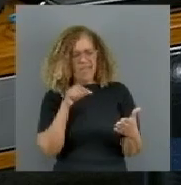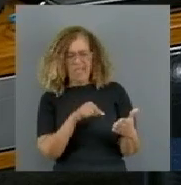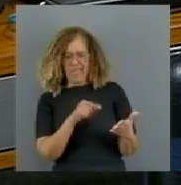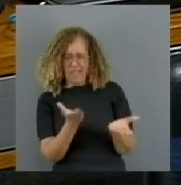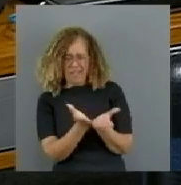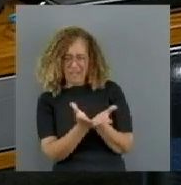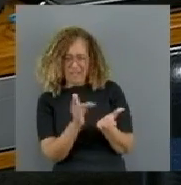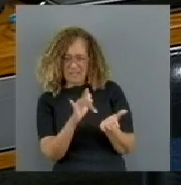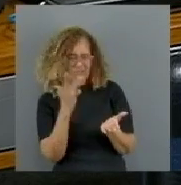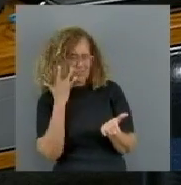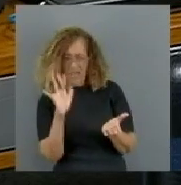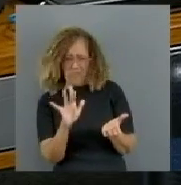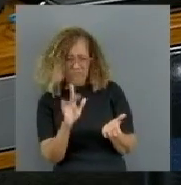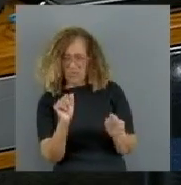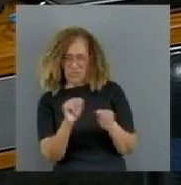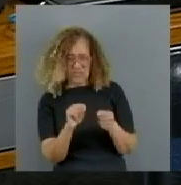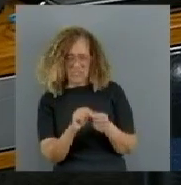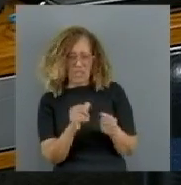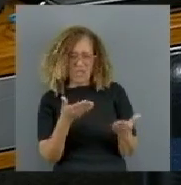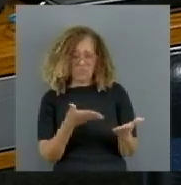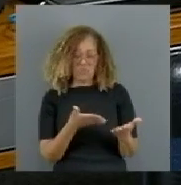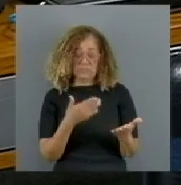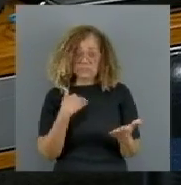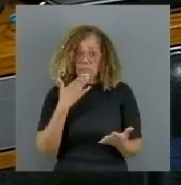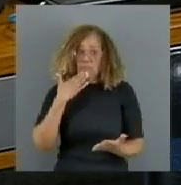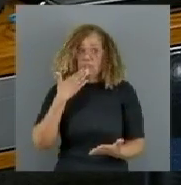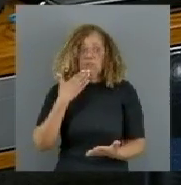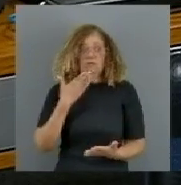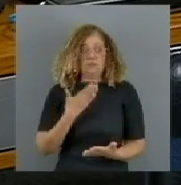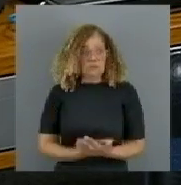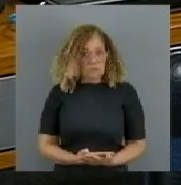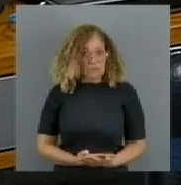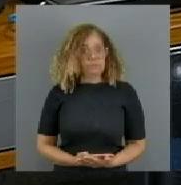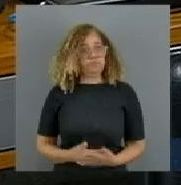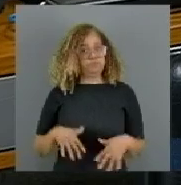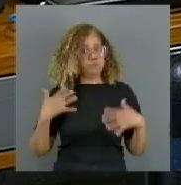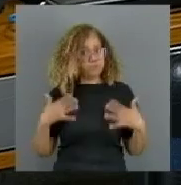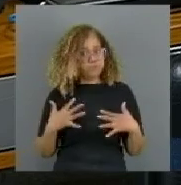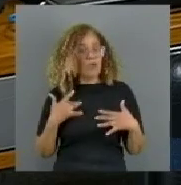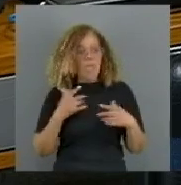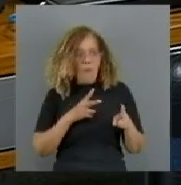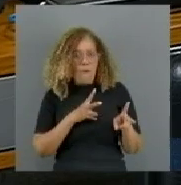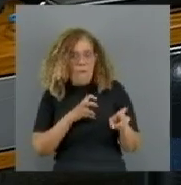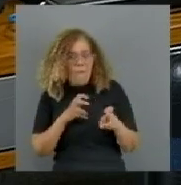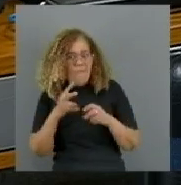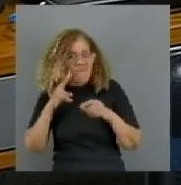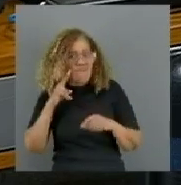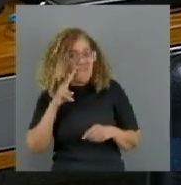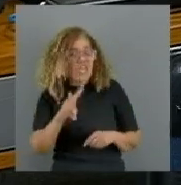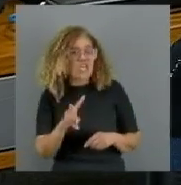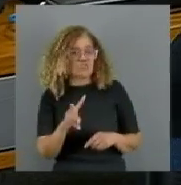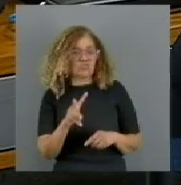fazendo. E eu fico estarrecido, o senador Cajuru, quando eu vejo matéria